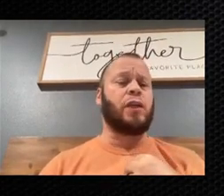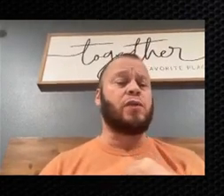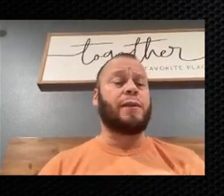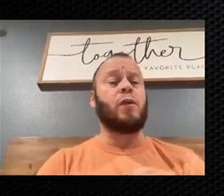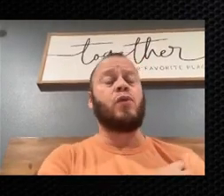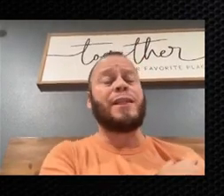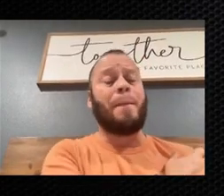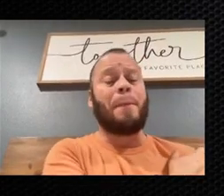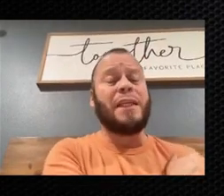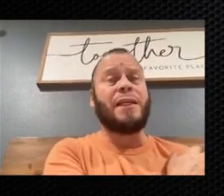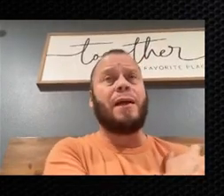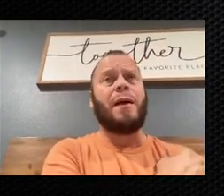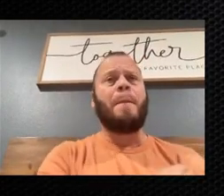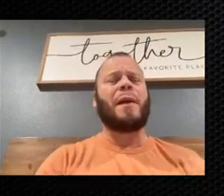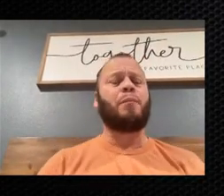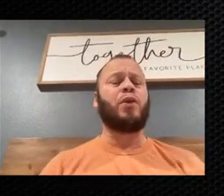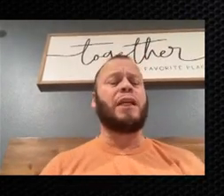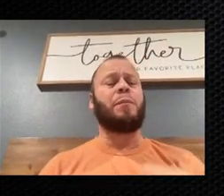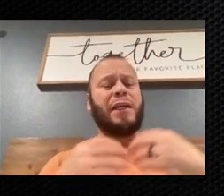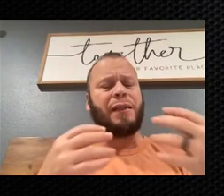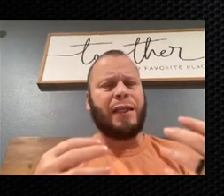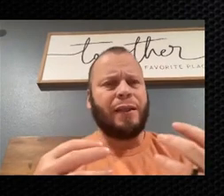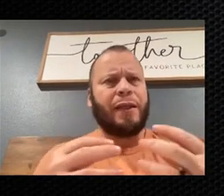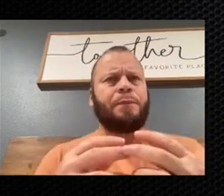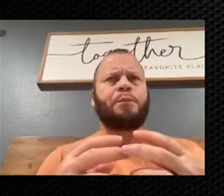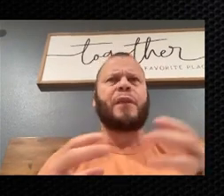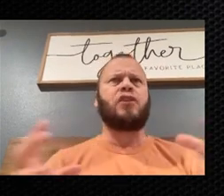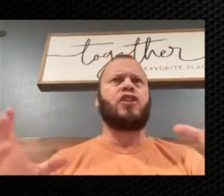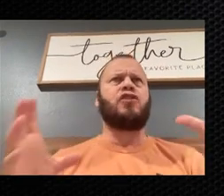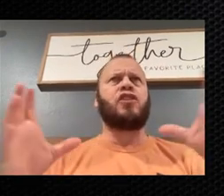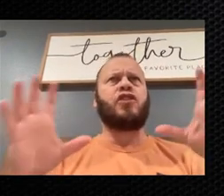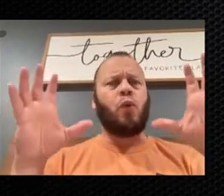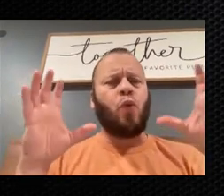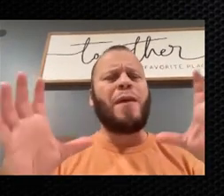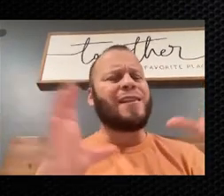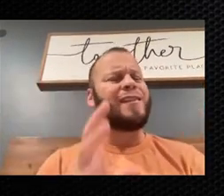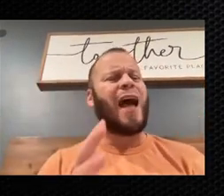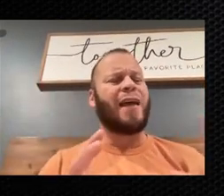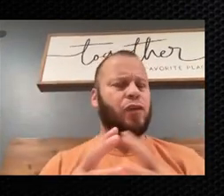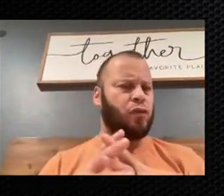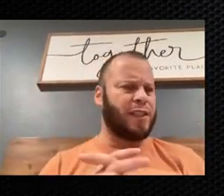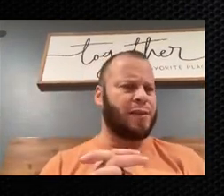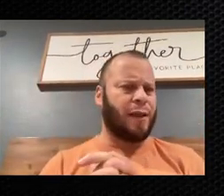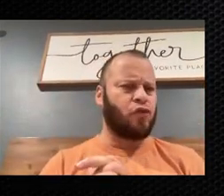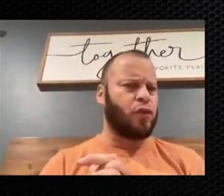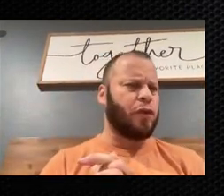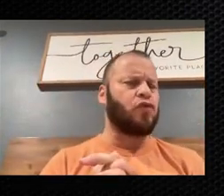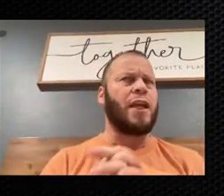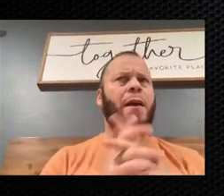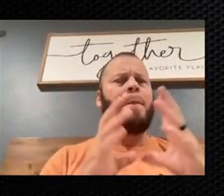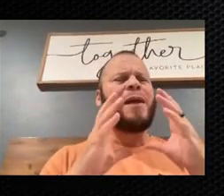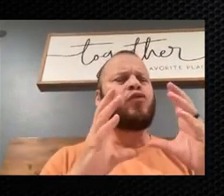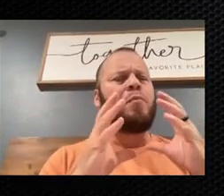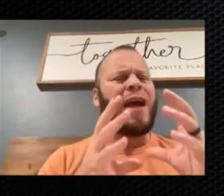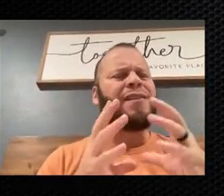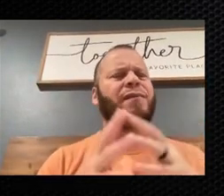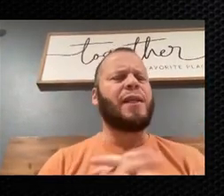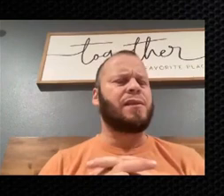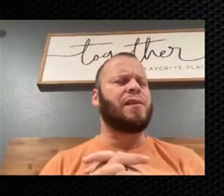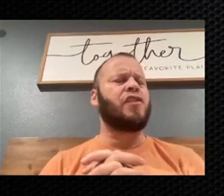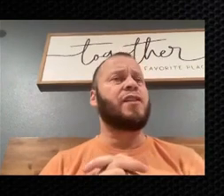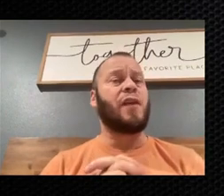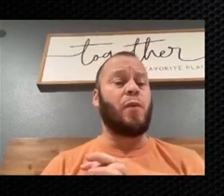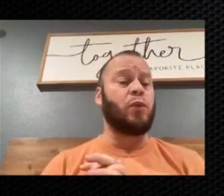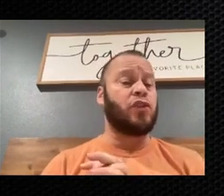nos Estados Unidos está tendo muita briga para poder banilla de algumas áreas nos Estados Unidos mas o